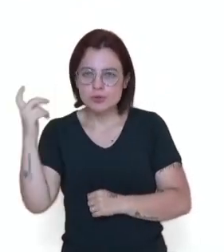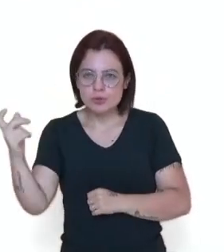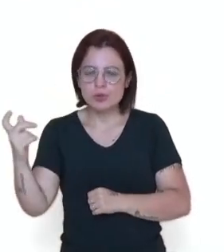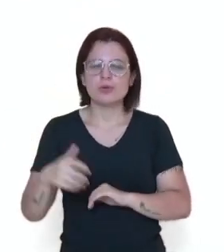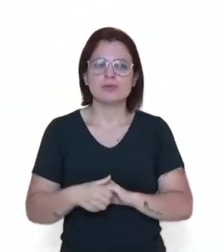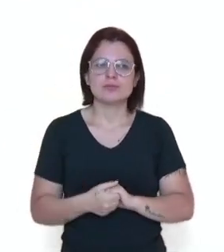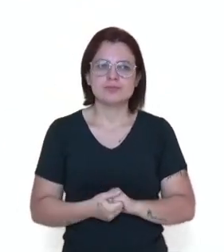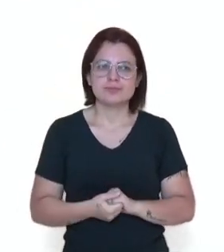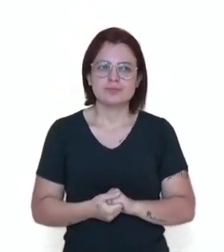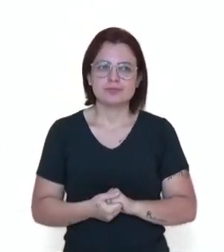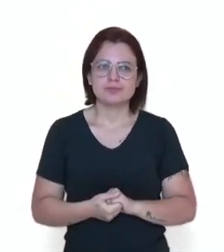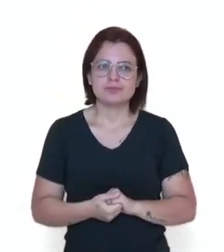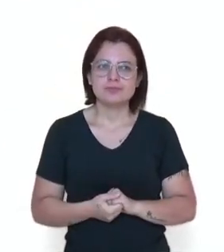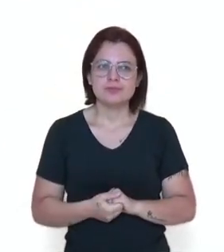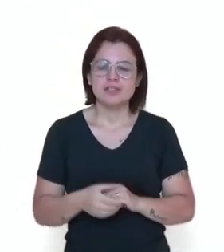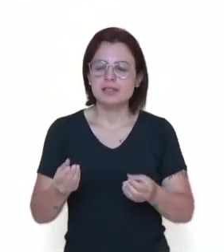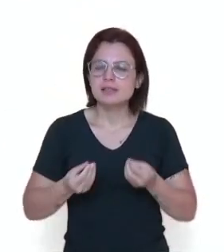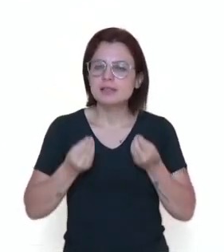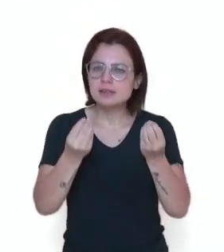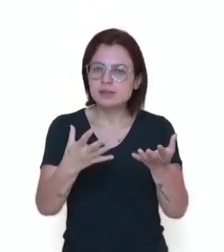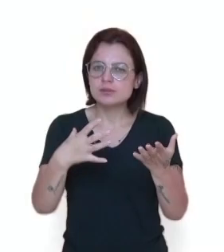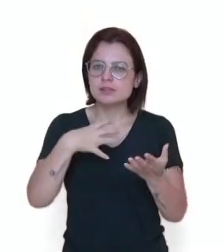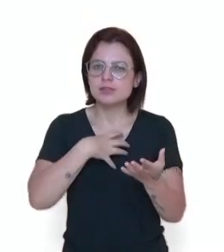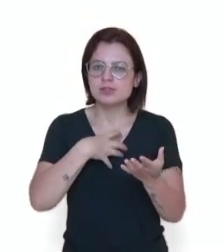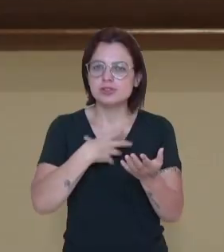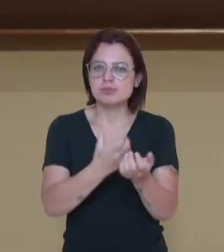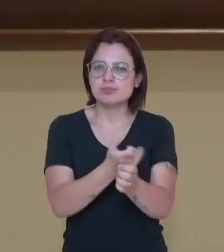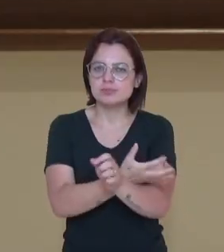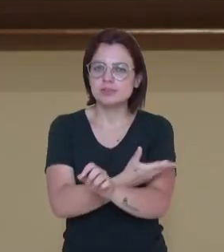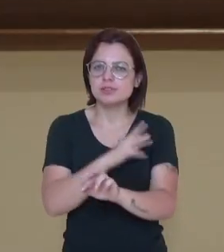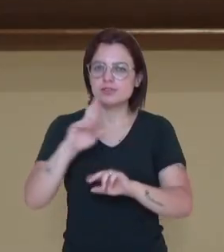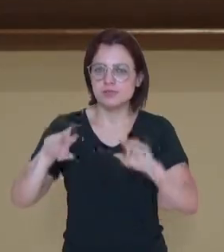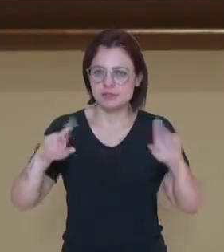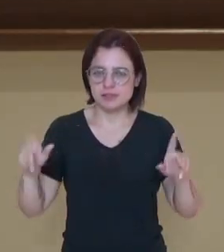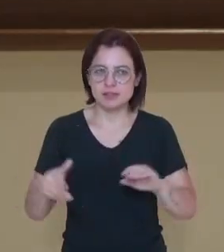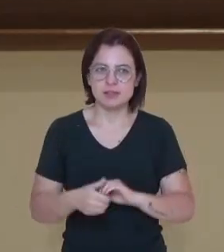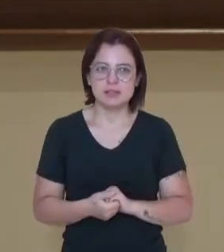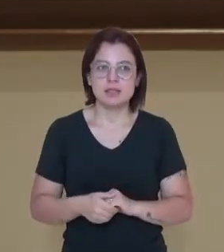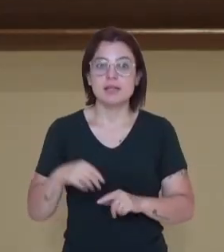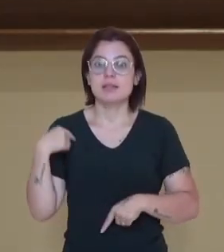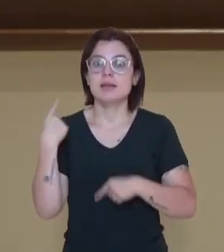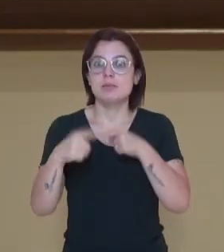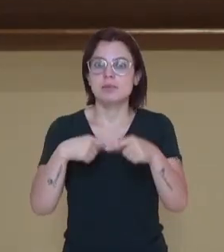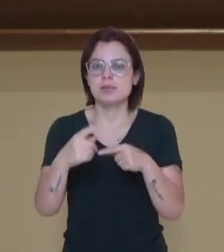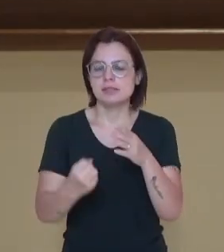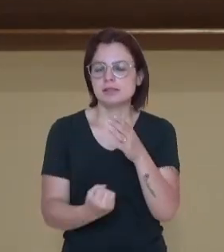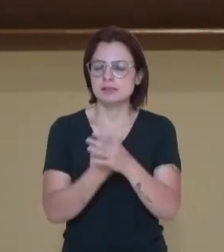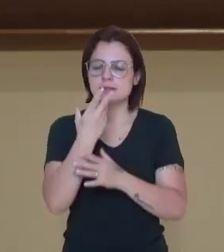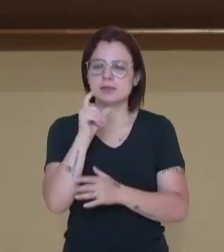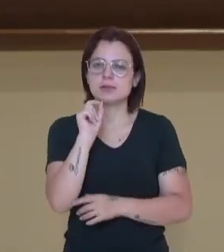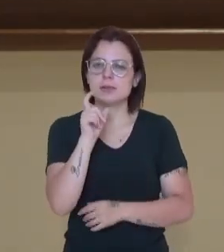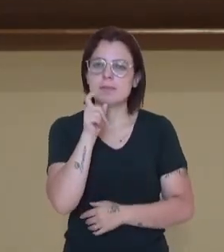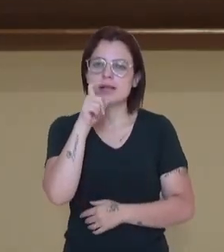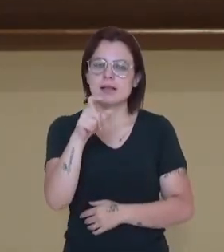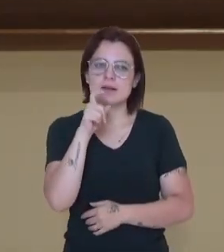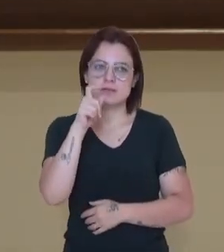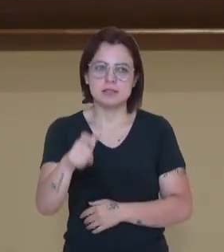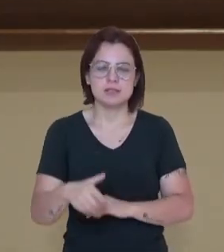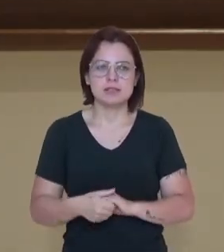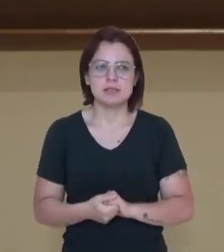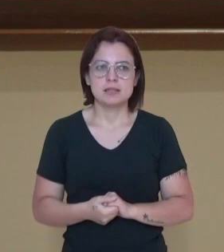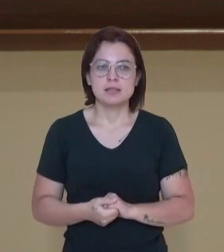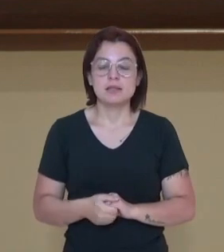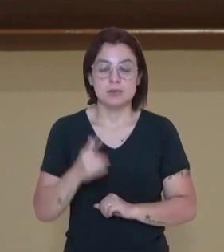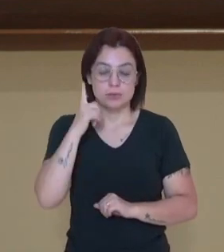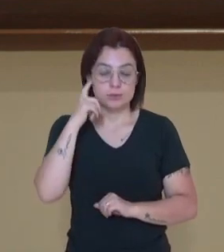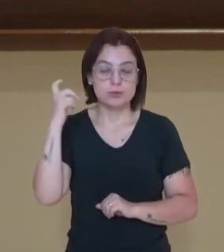desenhando significados diferentes, se aproximando do que conhecemos como palavras. Veja então que a sonoridade, nesse primeiro momento, foi